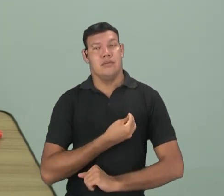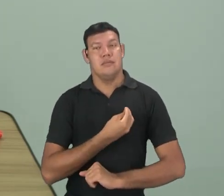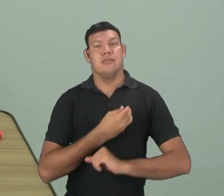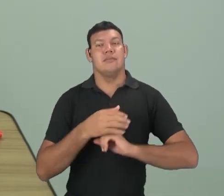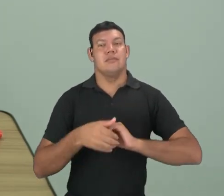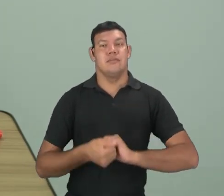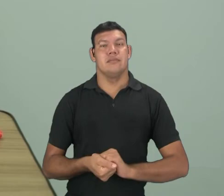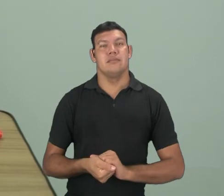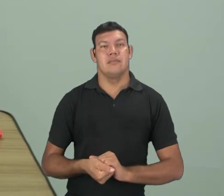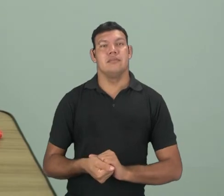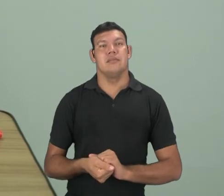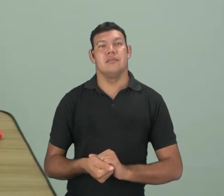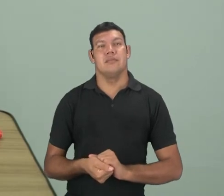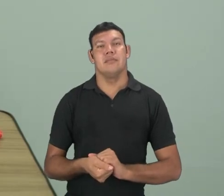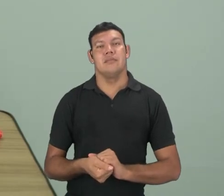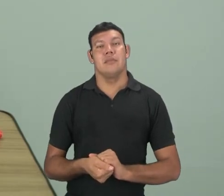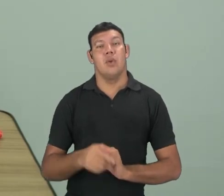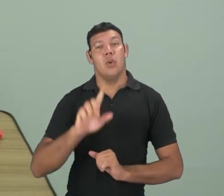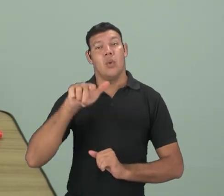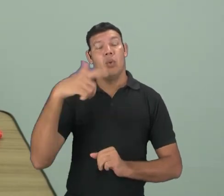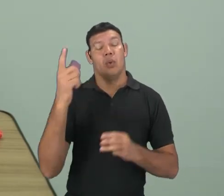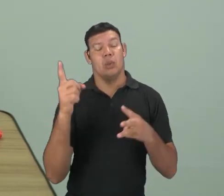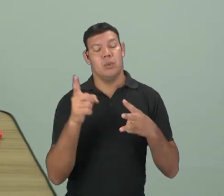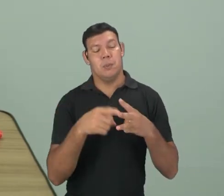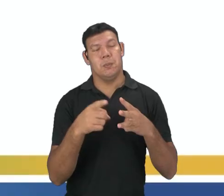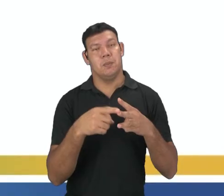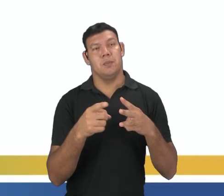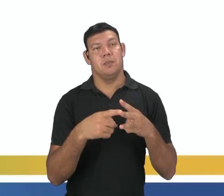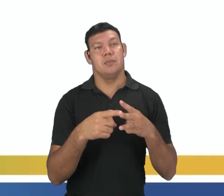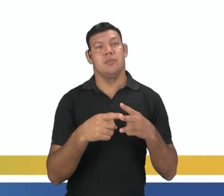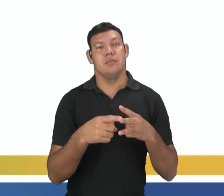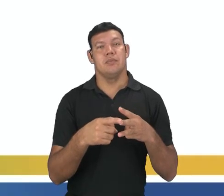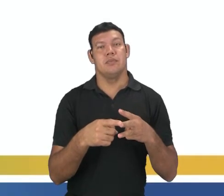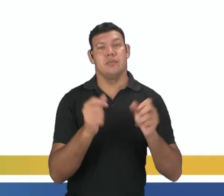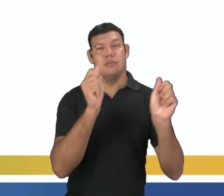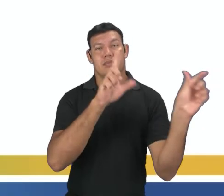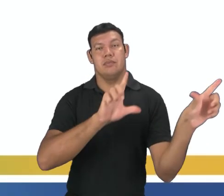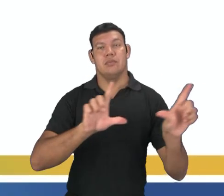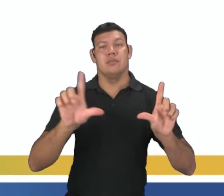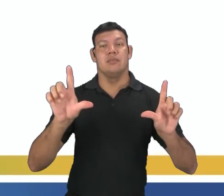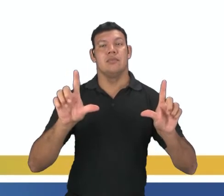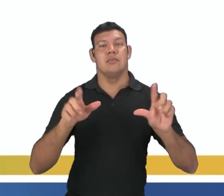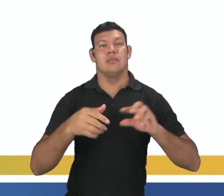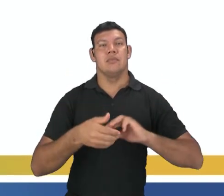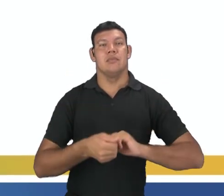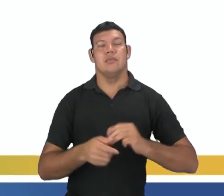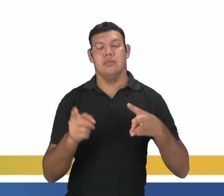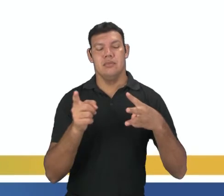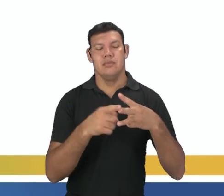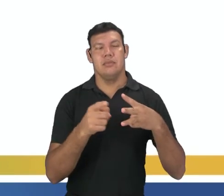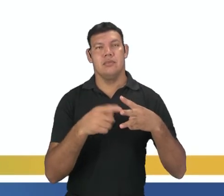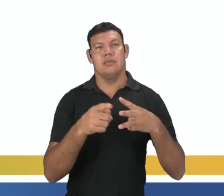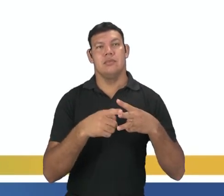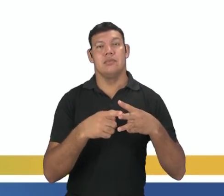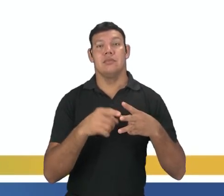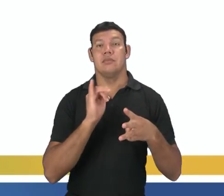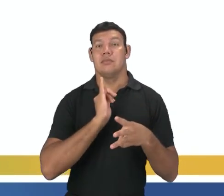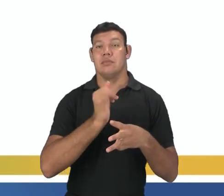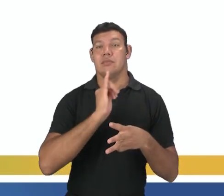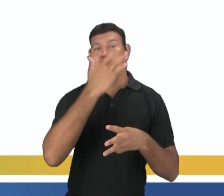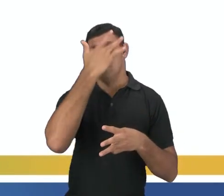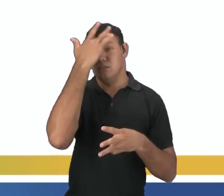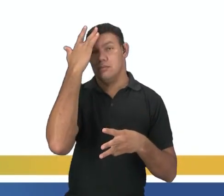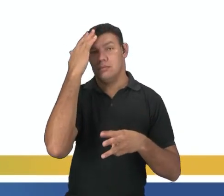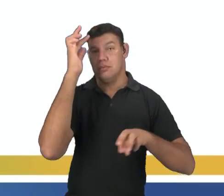história. Quero te mostrar um outro tipo de narrador. Acompanha aí na telinha comigo. É o narrador